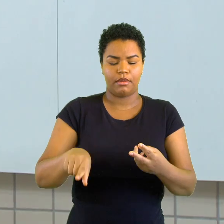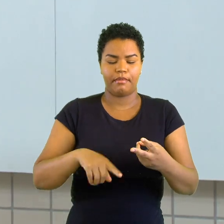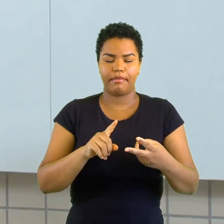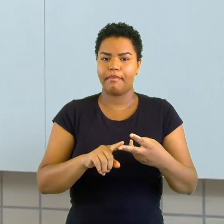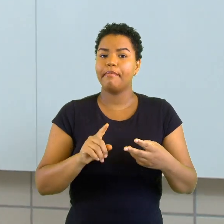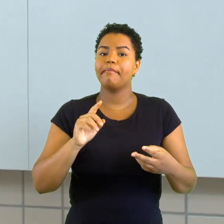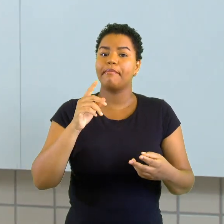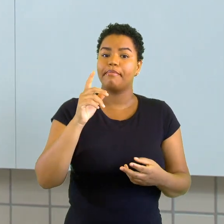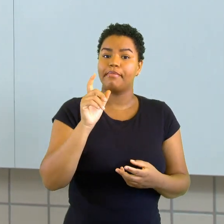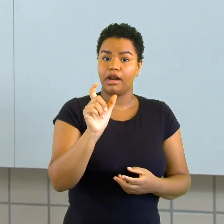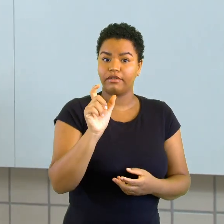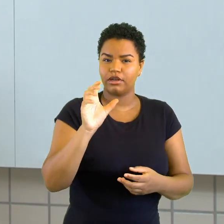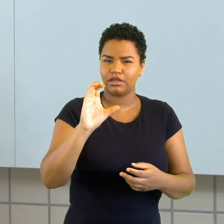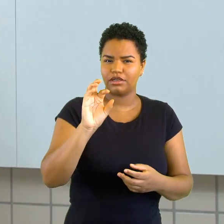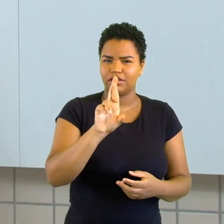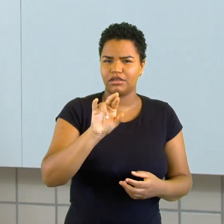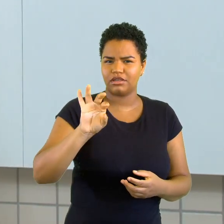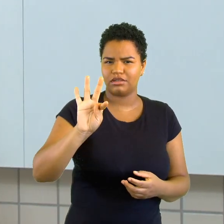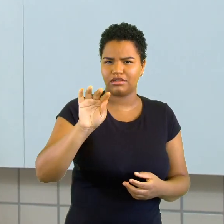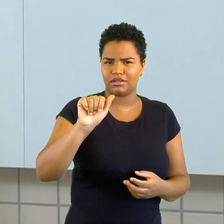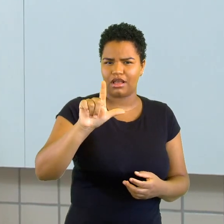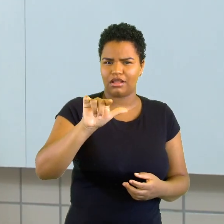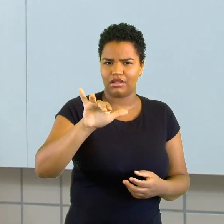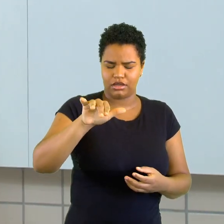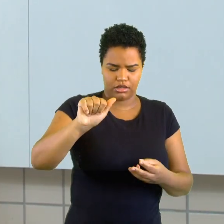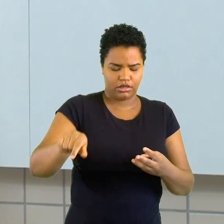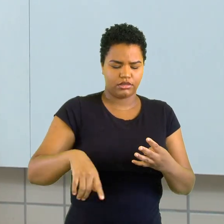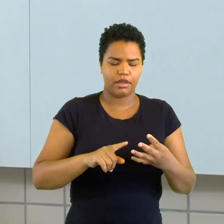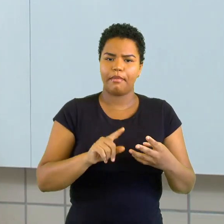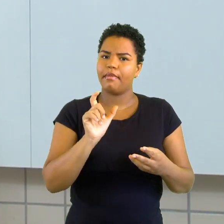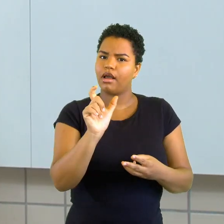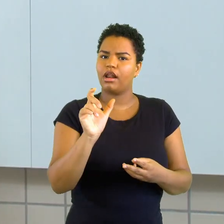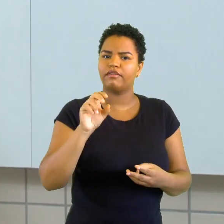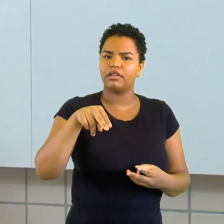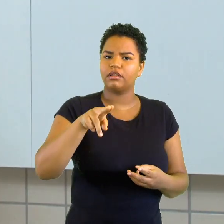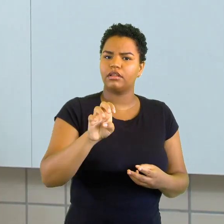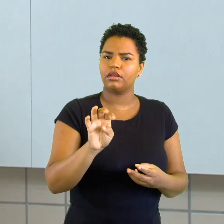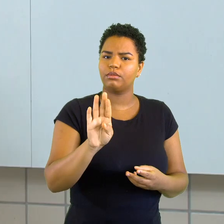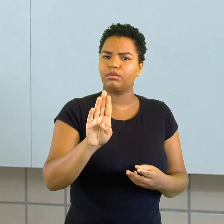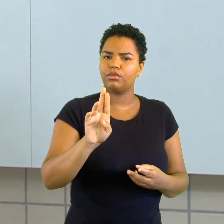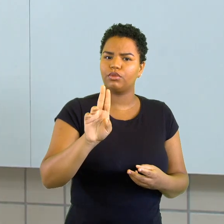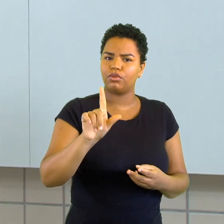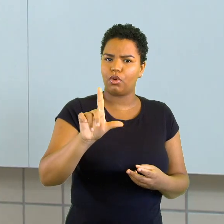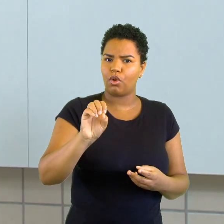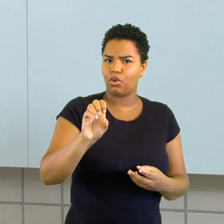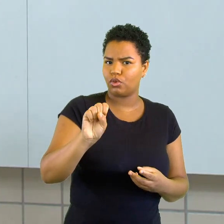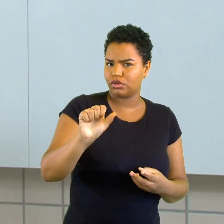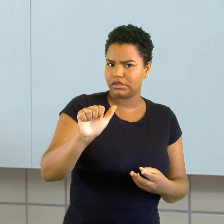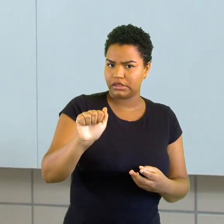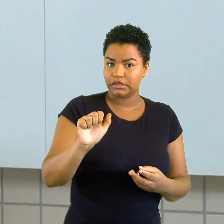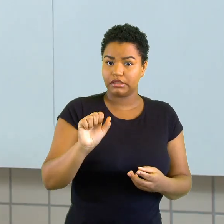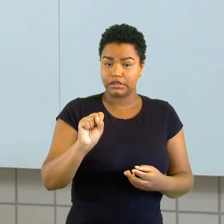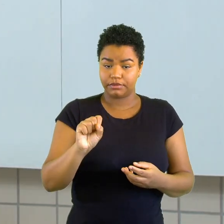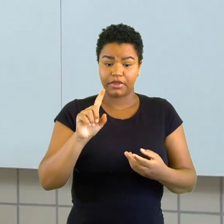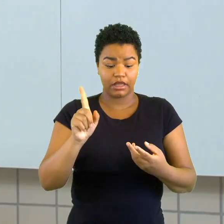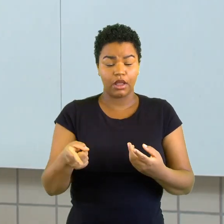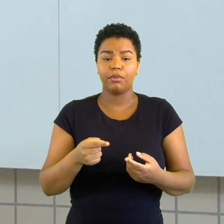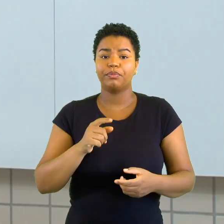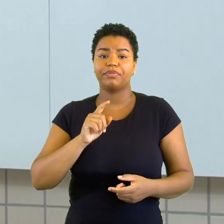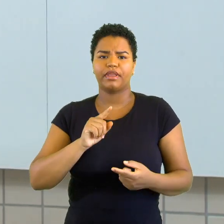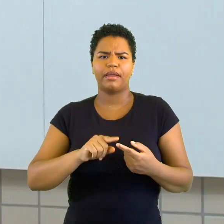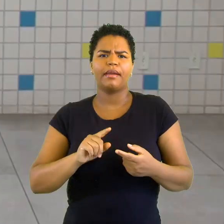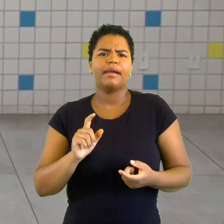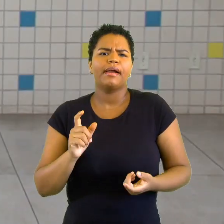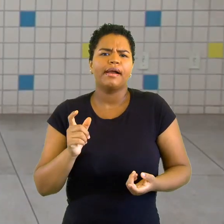As palavras repetidas, elas não aparecem no texto por acaso. Não é à toa que o autor, ele repete a